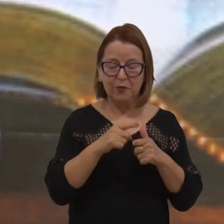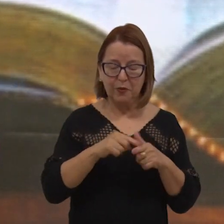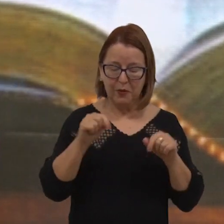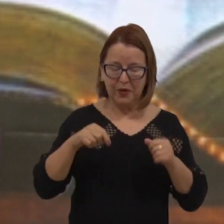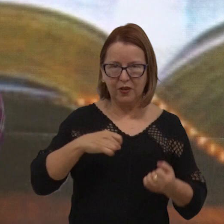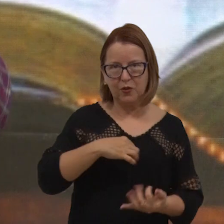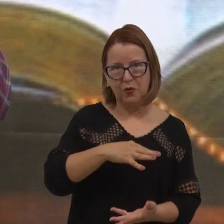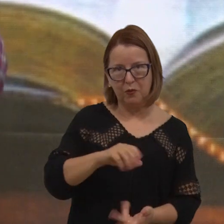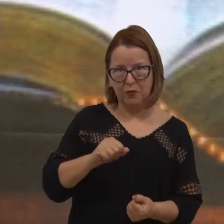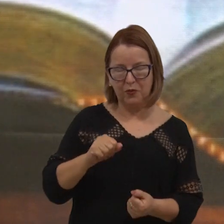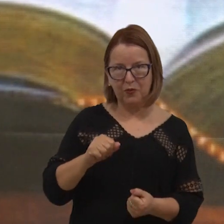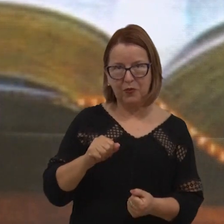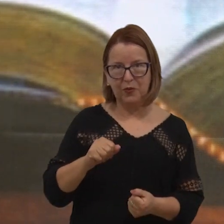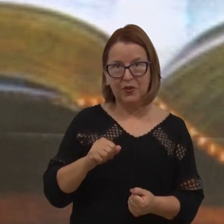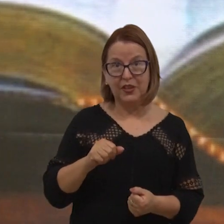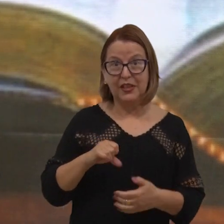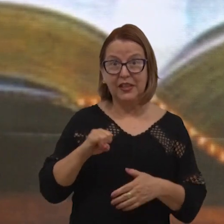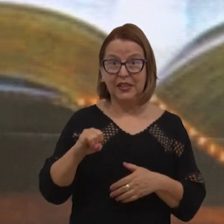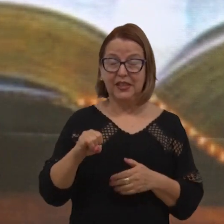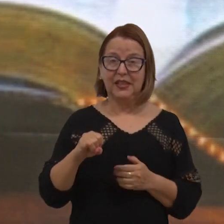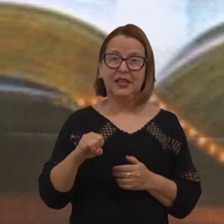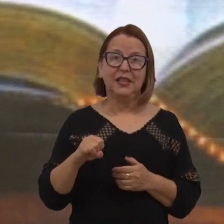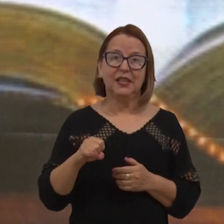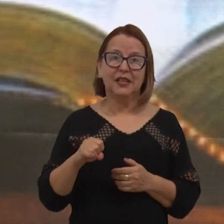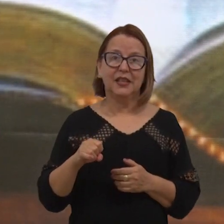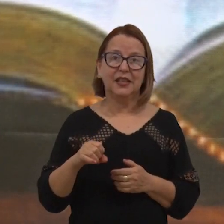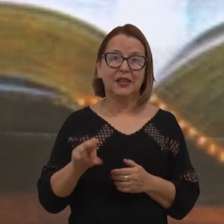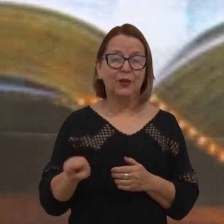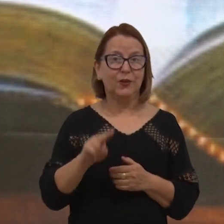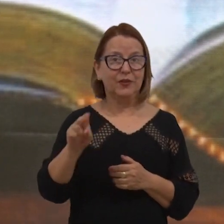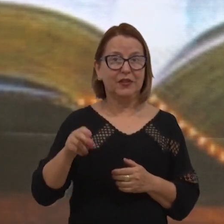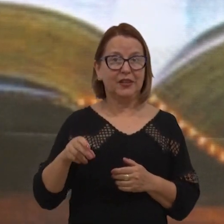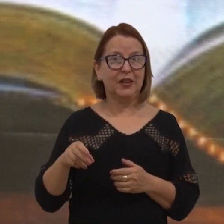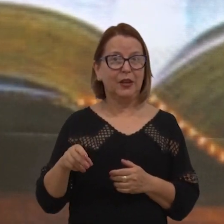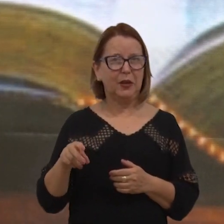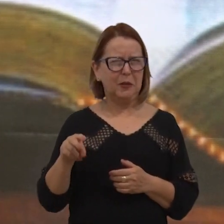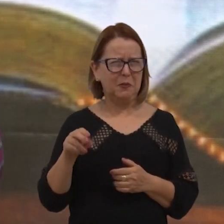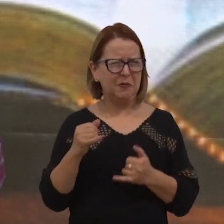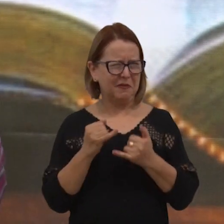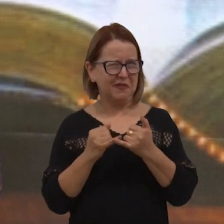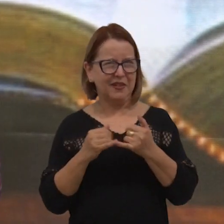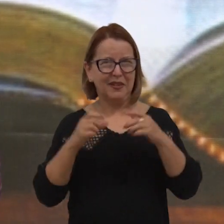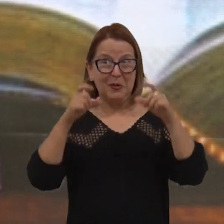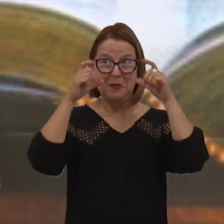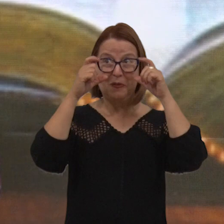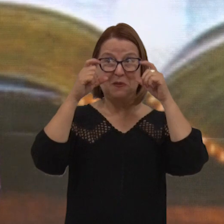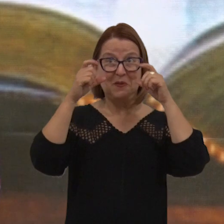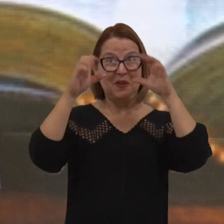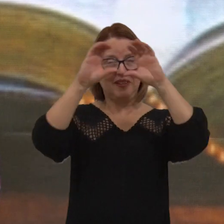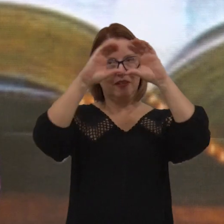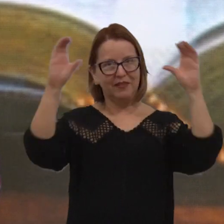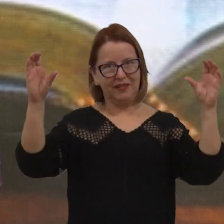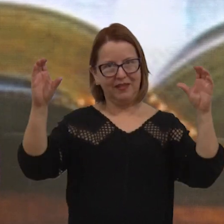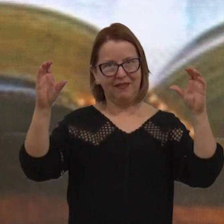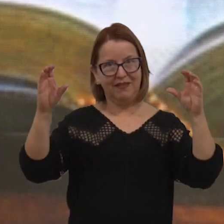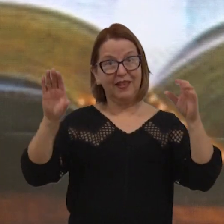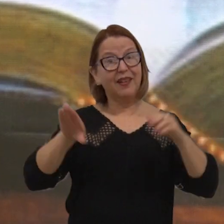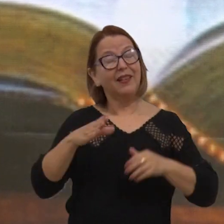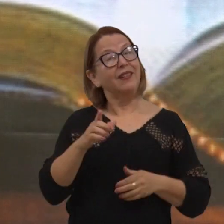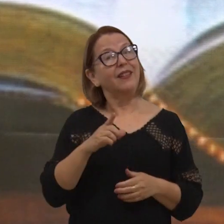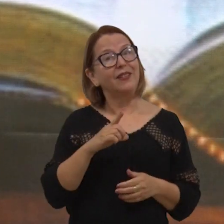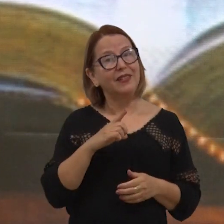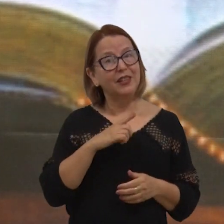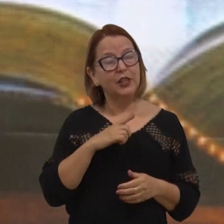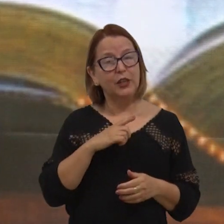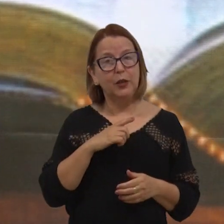meu irmão Wildo, com os óculos do céu, nós vamos ter outra maneira de enfrentar os problemas e as dificuldades. Quando